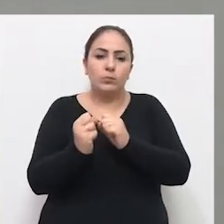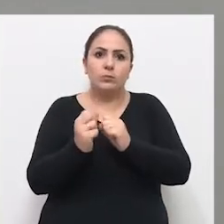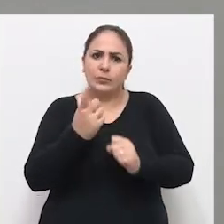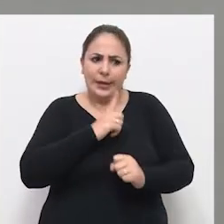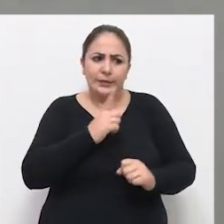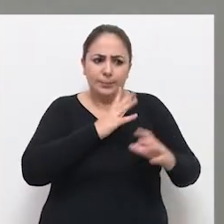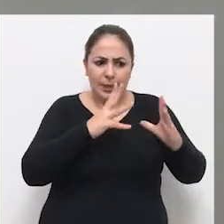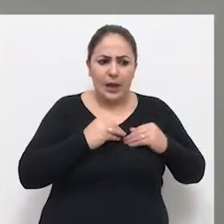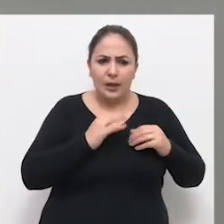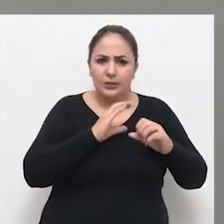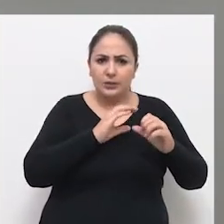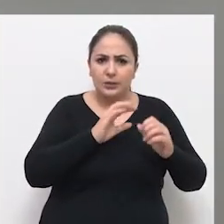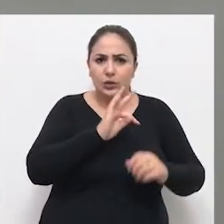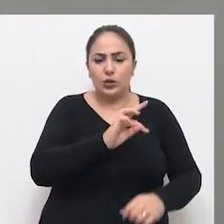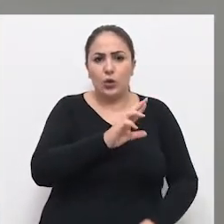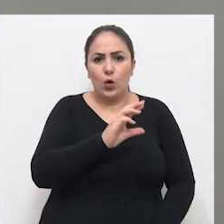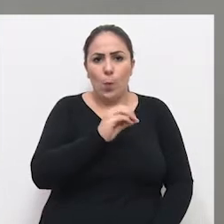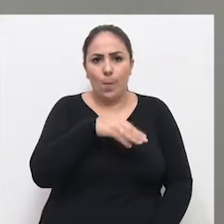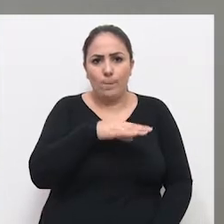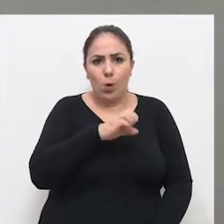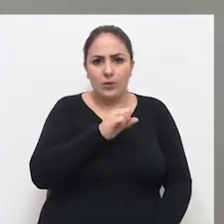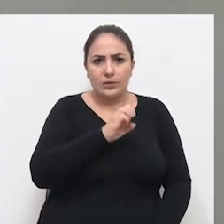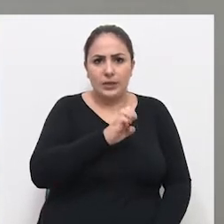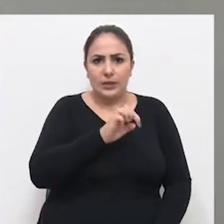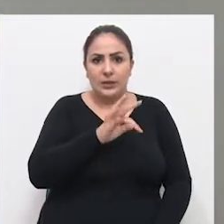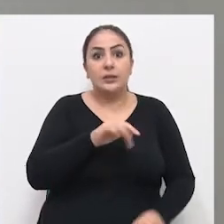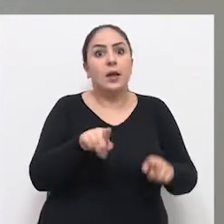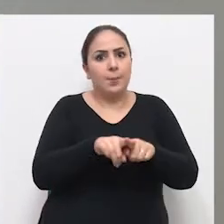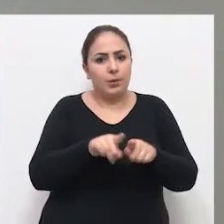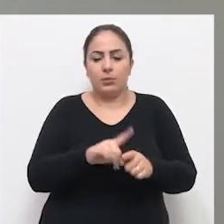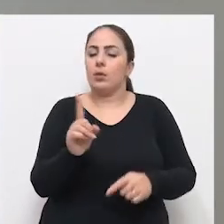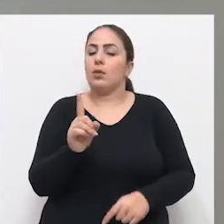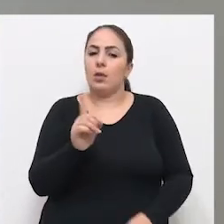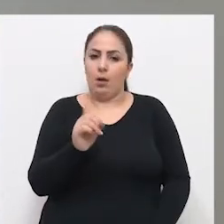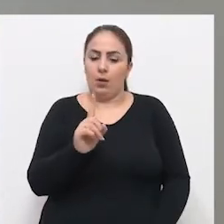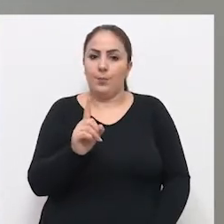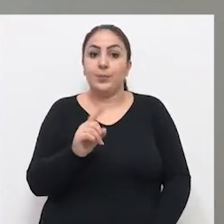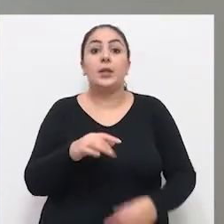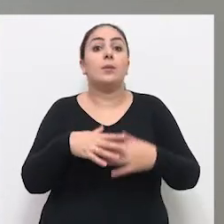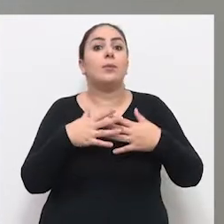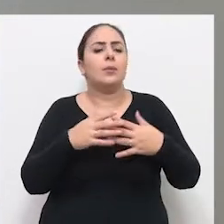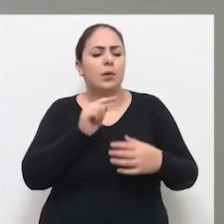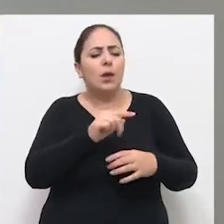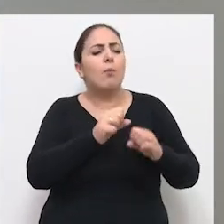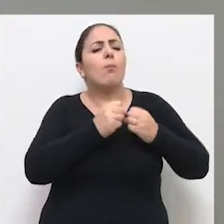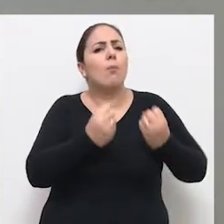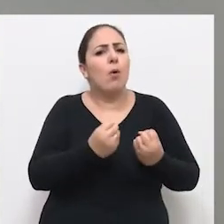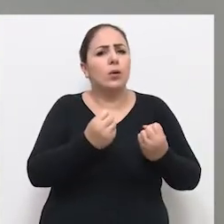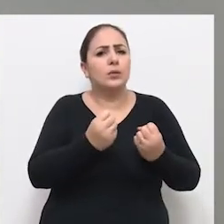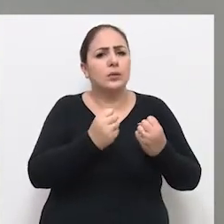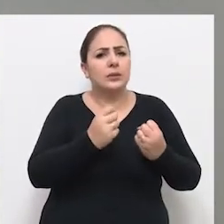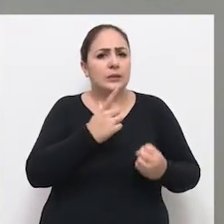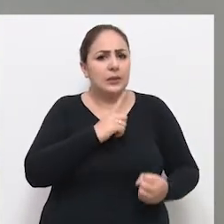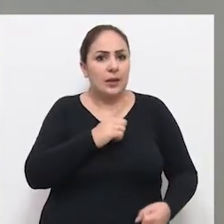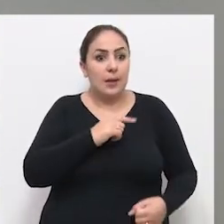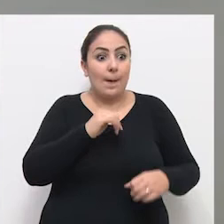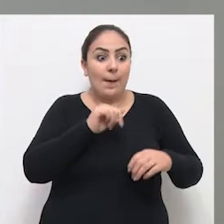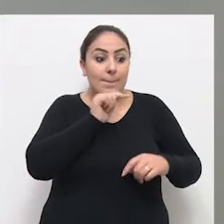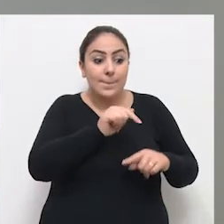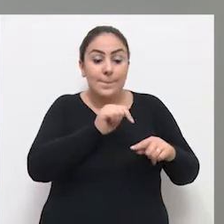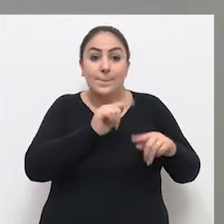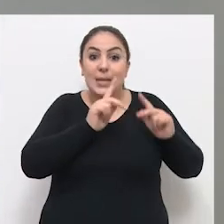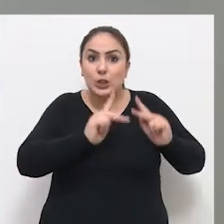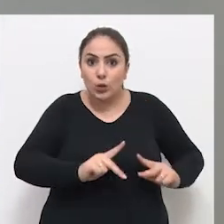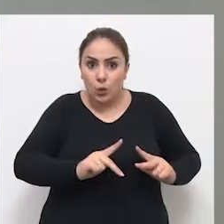trombose. Isso é muito importante. Quem é que pode ter trombose? São os casos mais graves do Covid. São